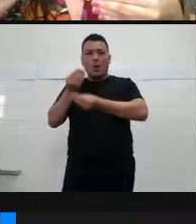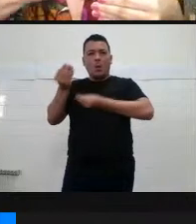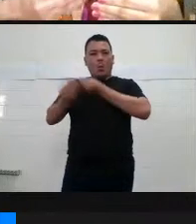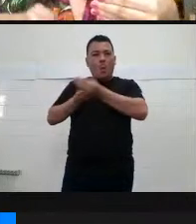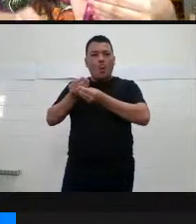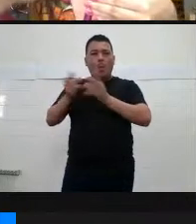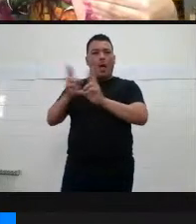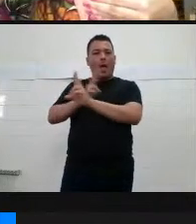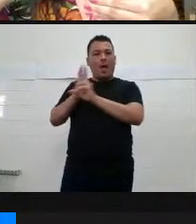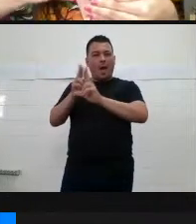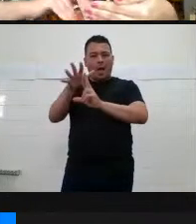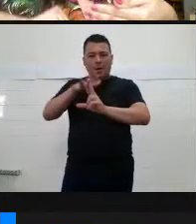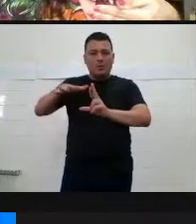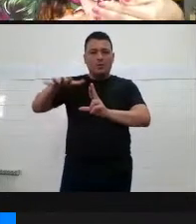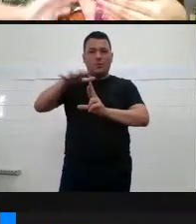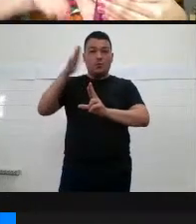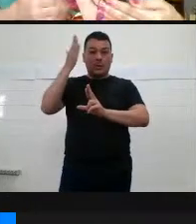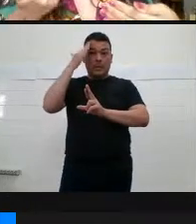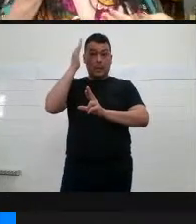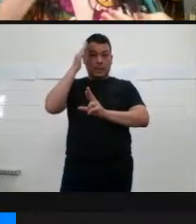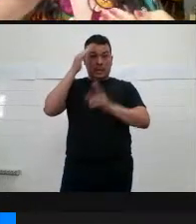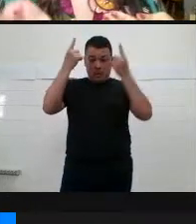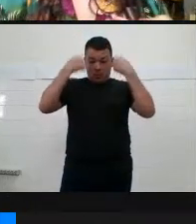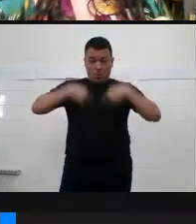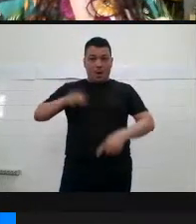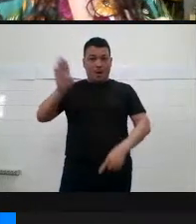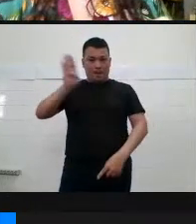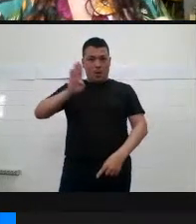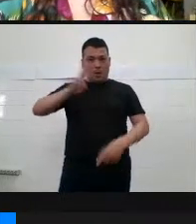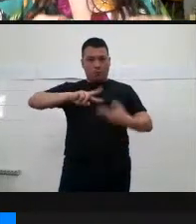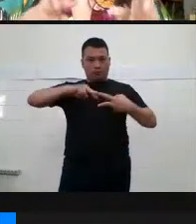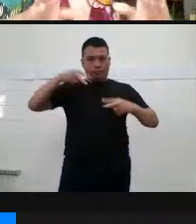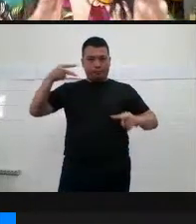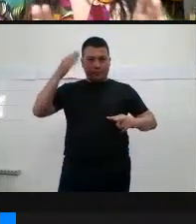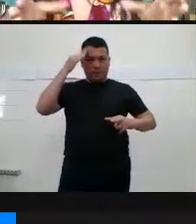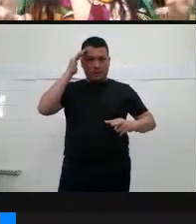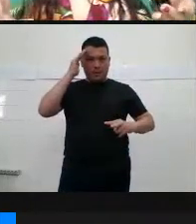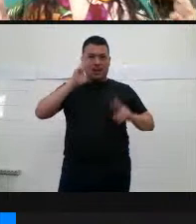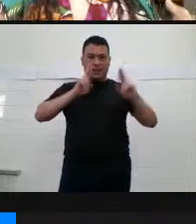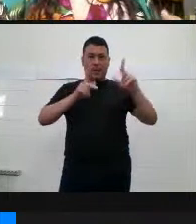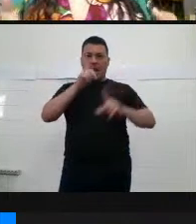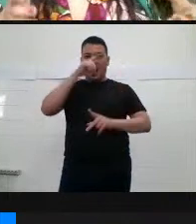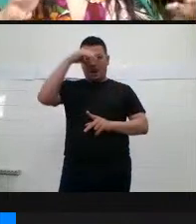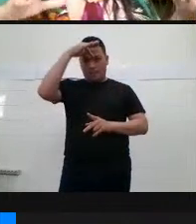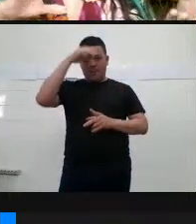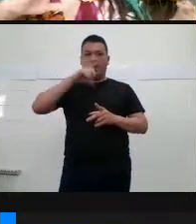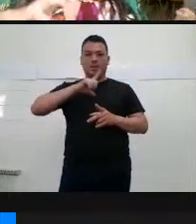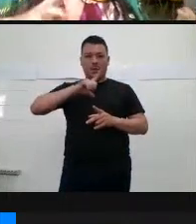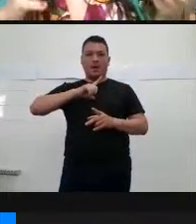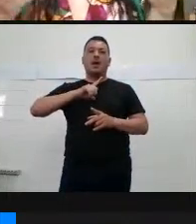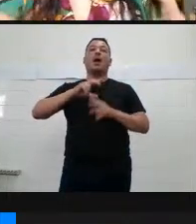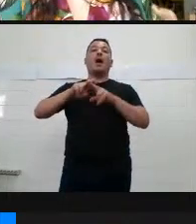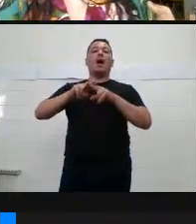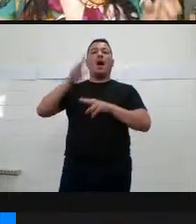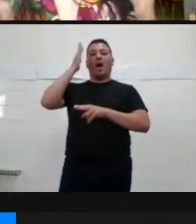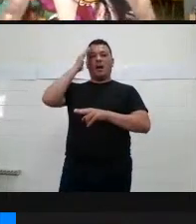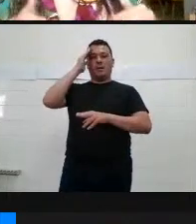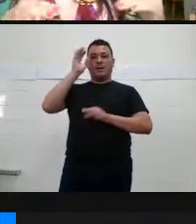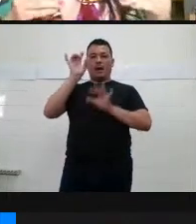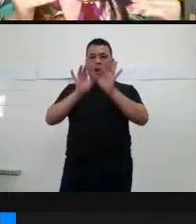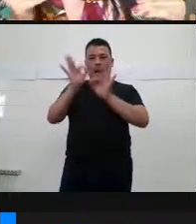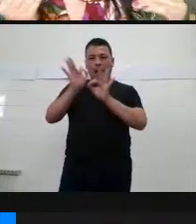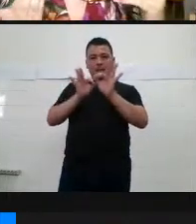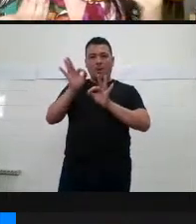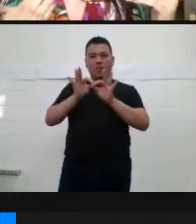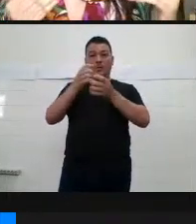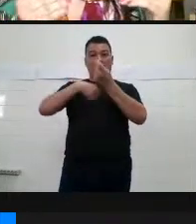claro, partindo do biológico para justificar essa diferença, é que vai se estabelecer os lugares de cada um. E